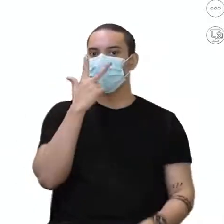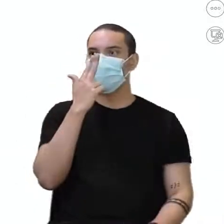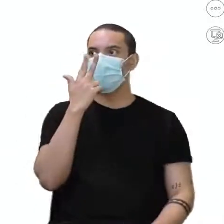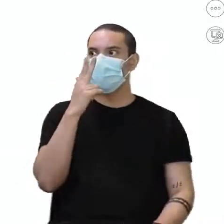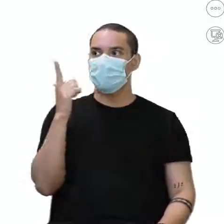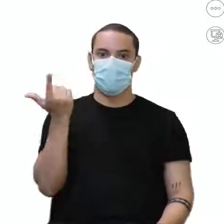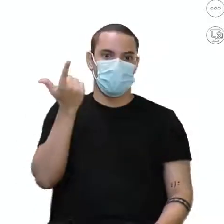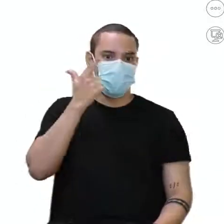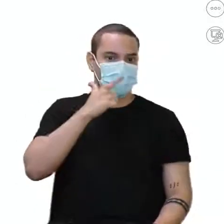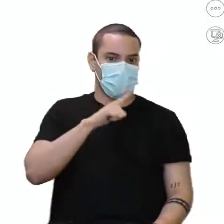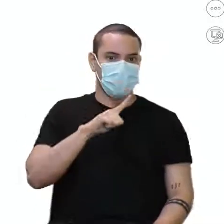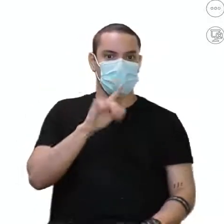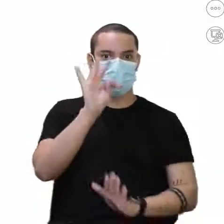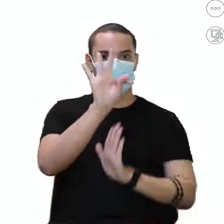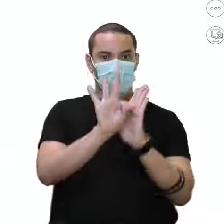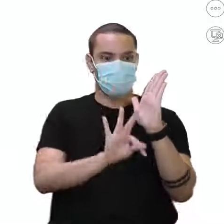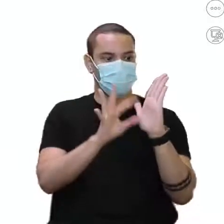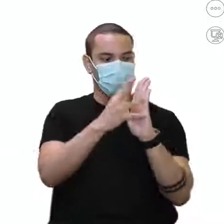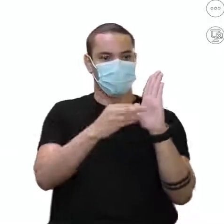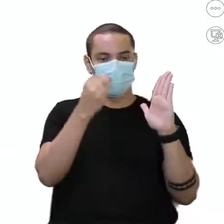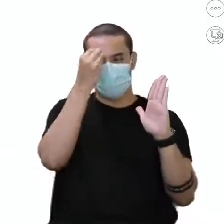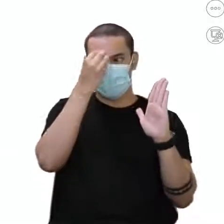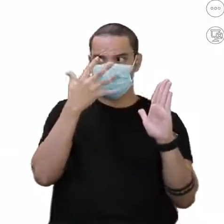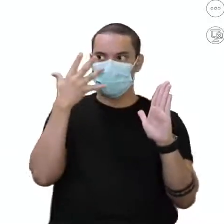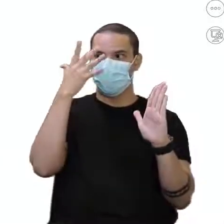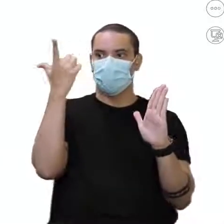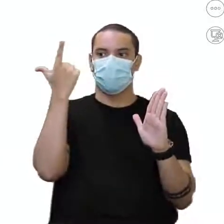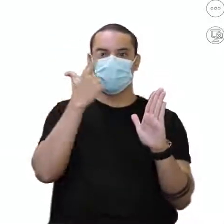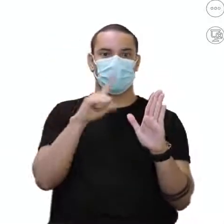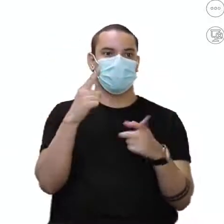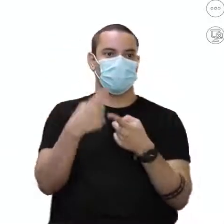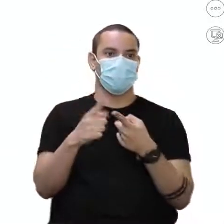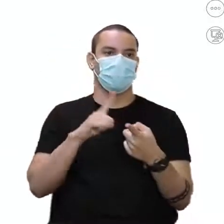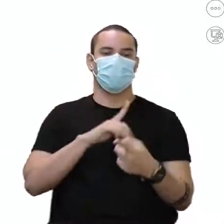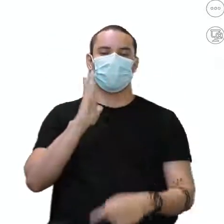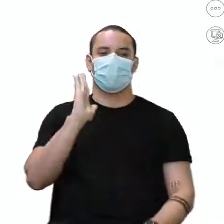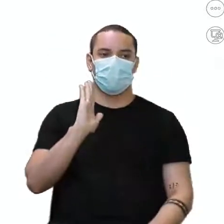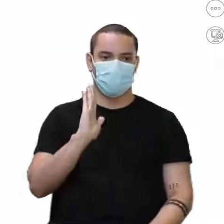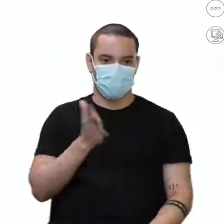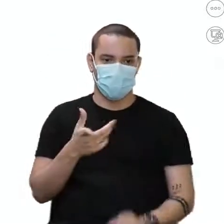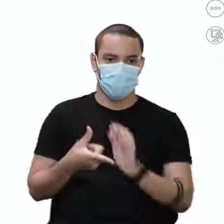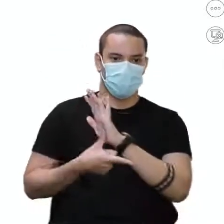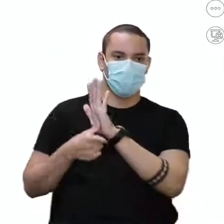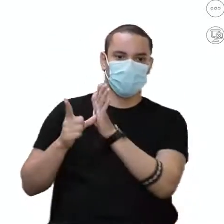conseguir a interpretação do seu texto. Eu já tenho a leitura